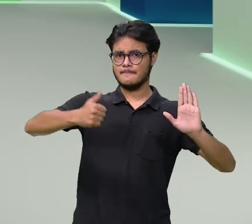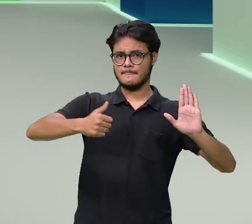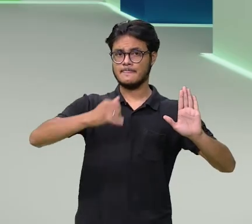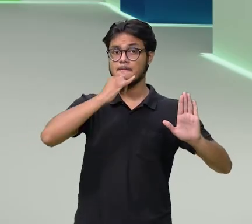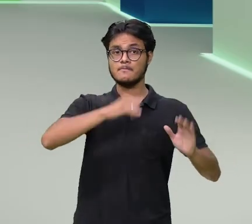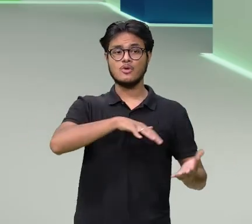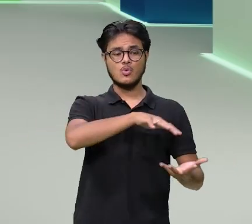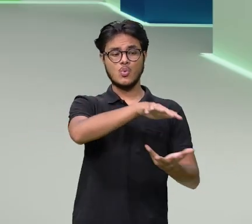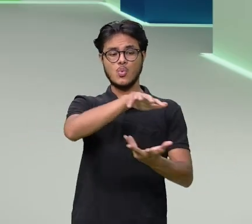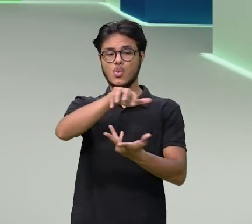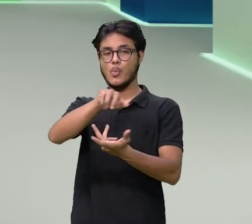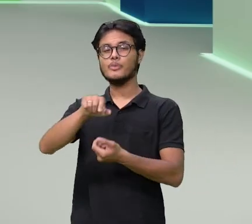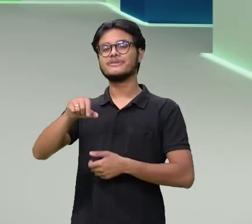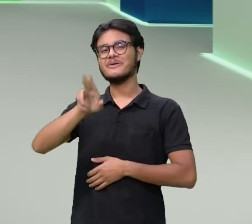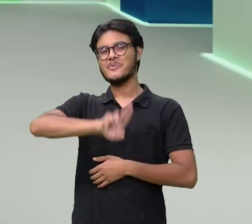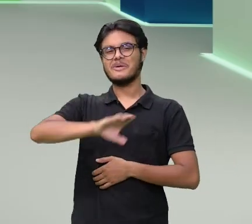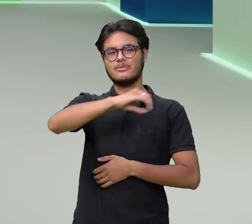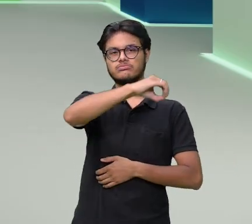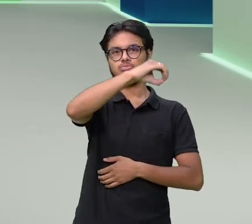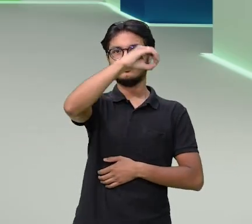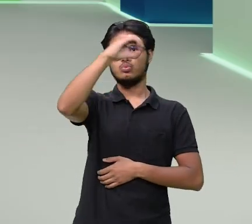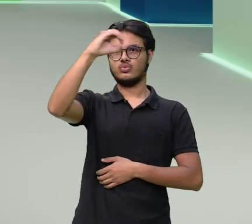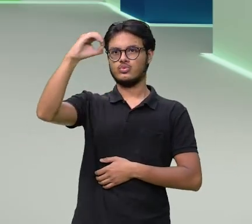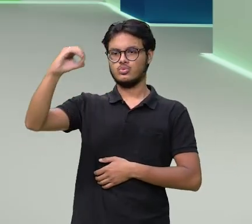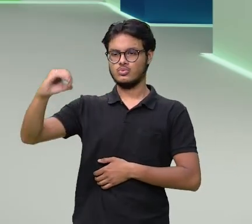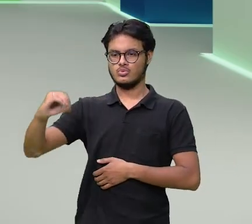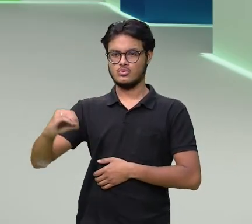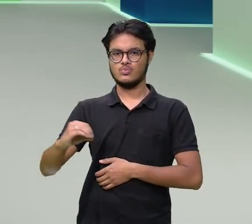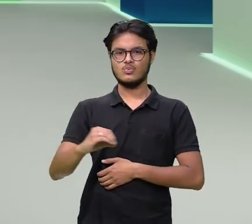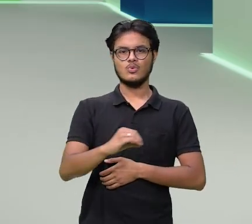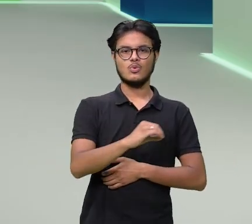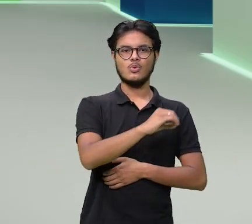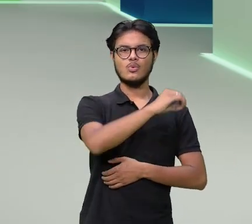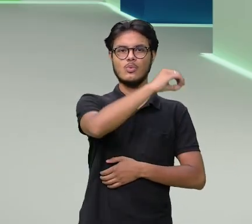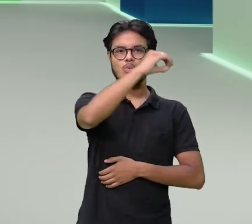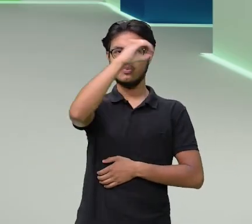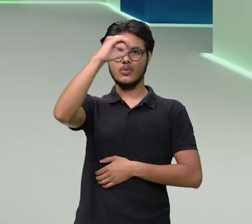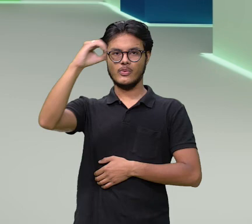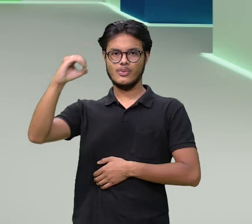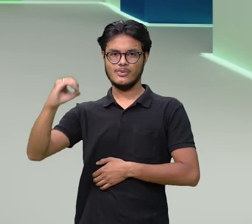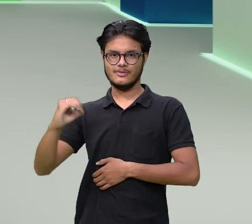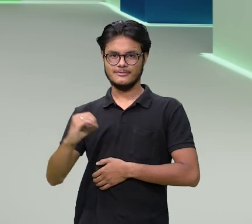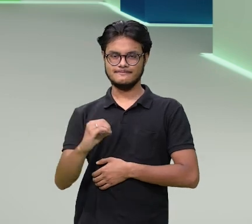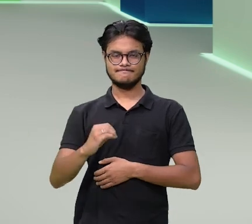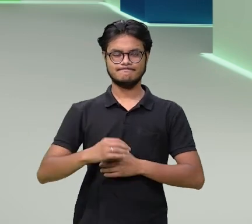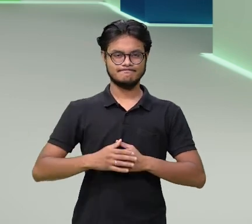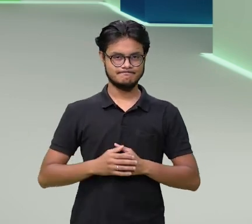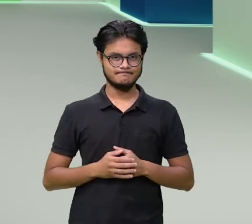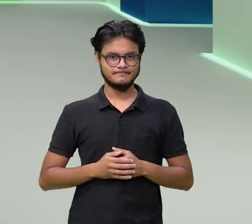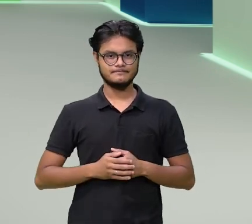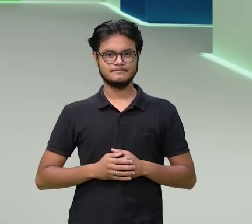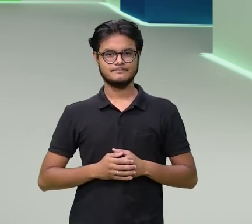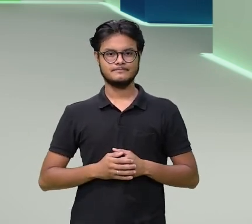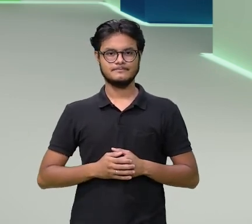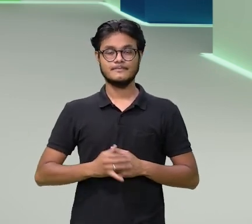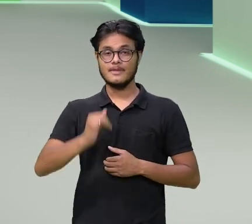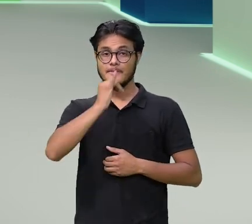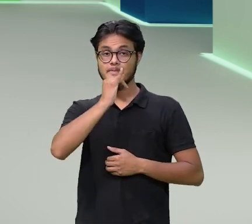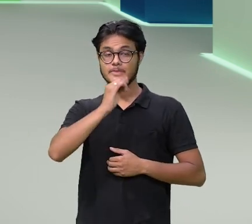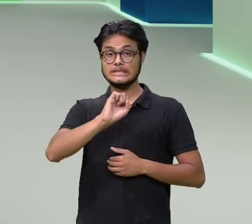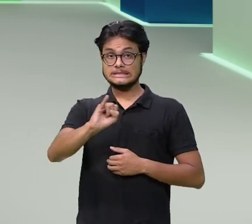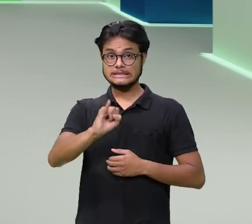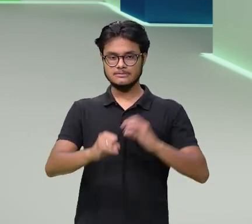órbitas elípticas, com o Sol ocupando sempre um dos seus focos. Posição mais próxima,